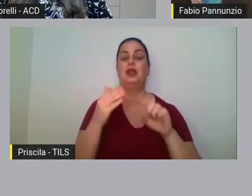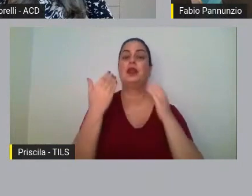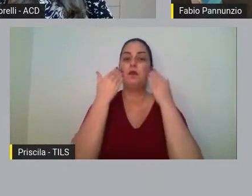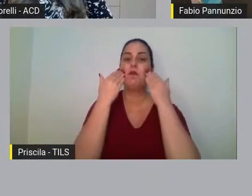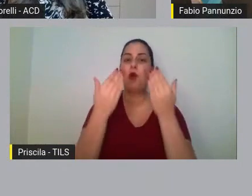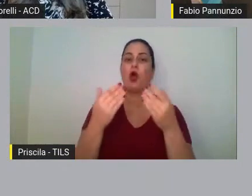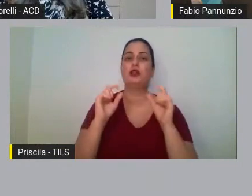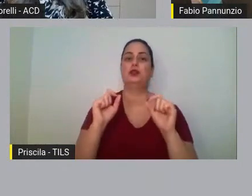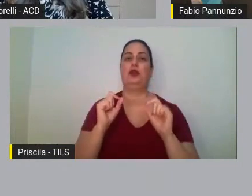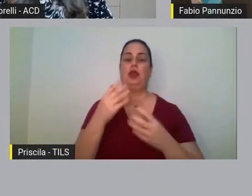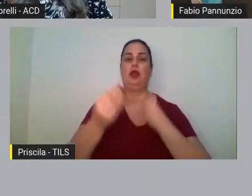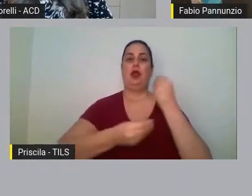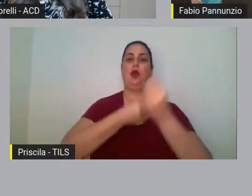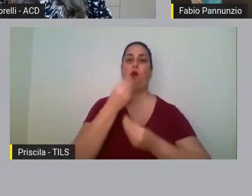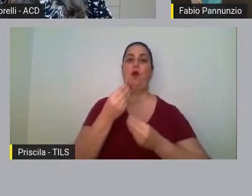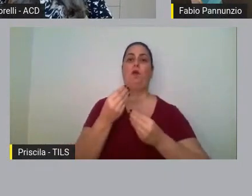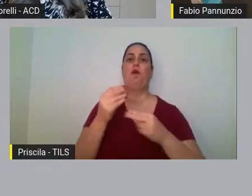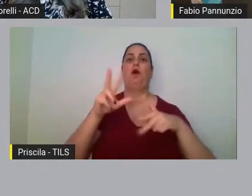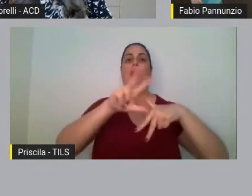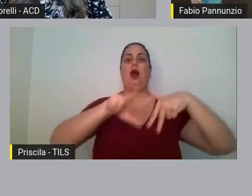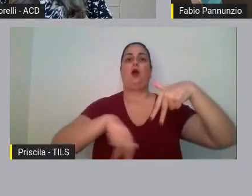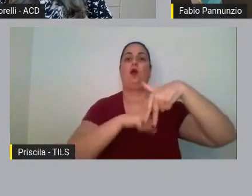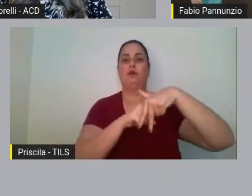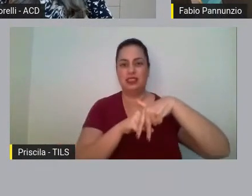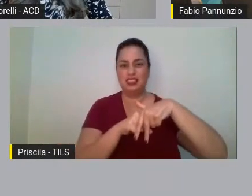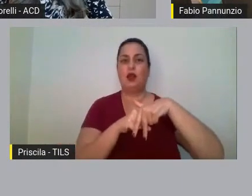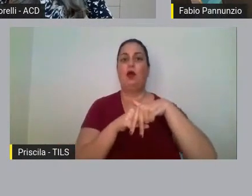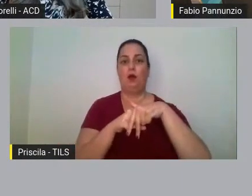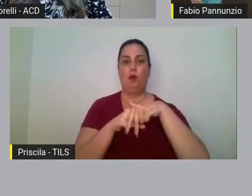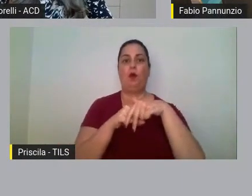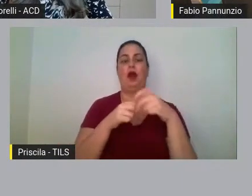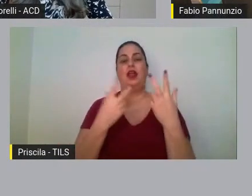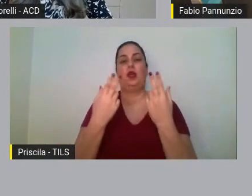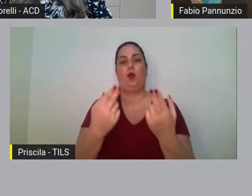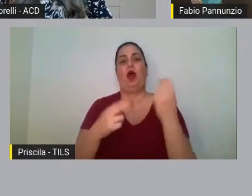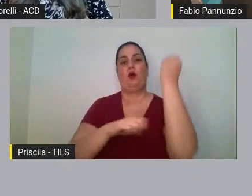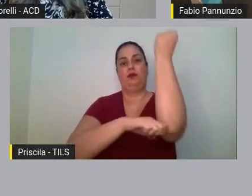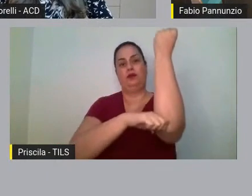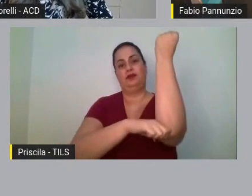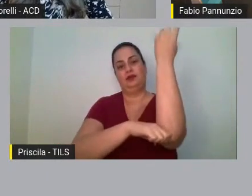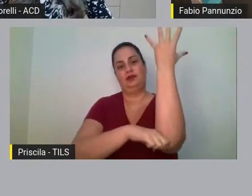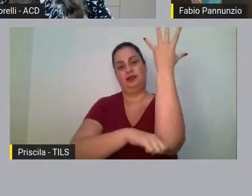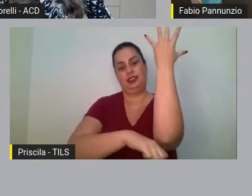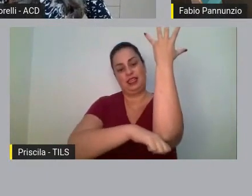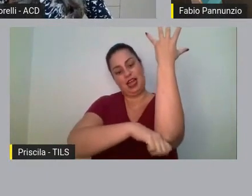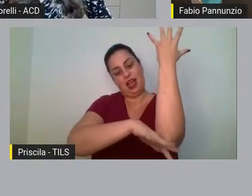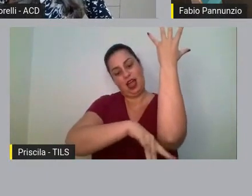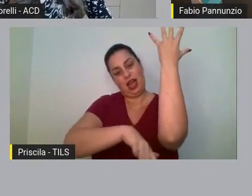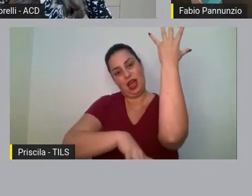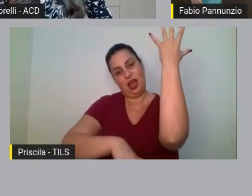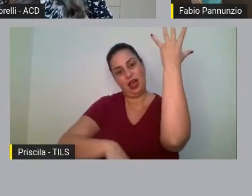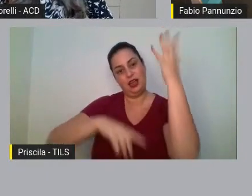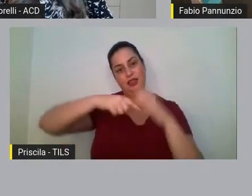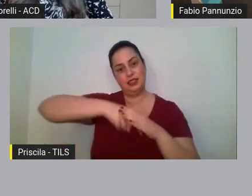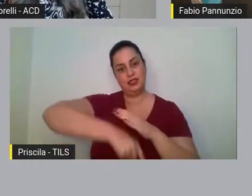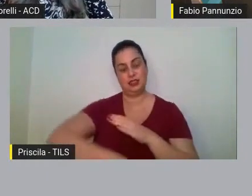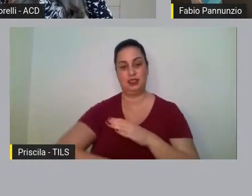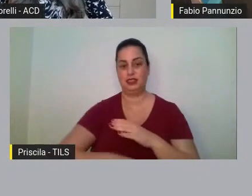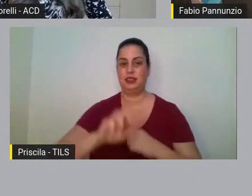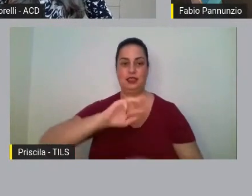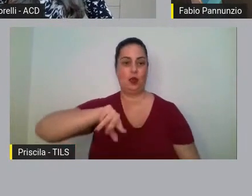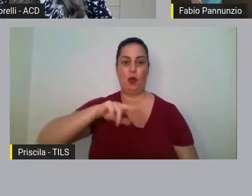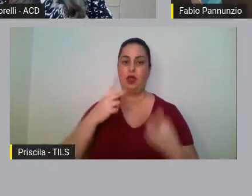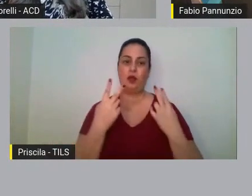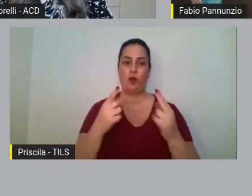corrupção. Não da corrupção de varejo que aparece na mídia. A auditoria vai mostrar a